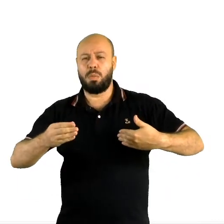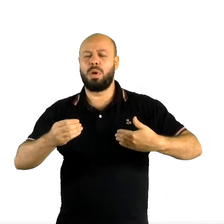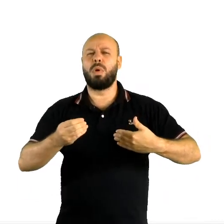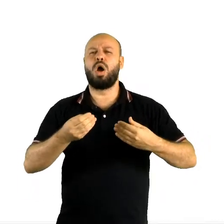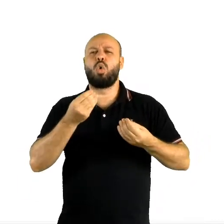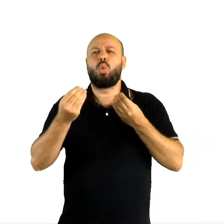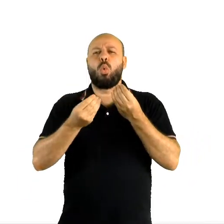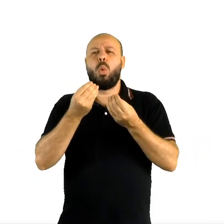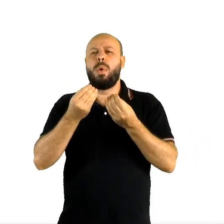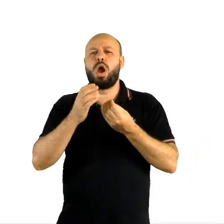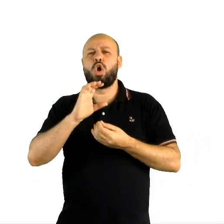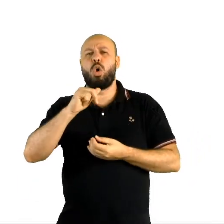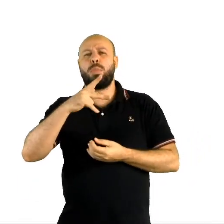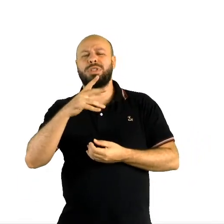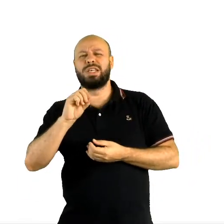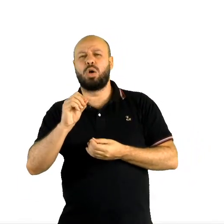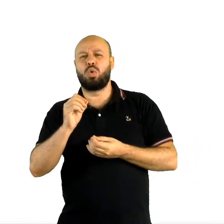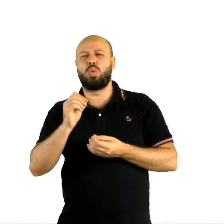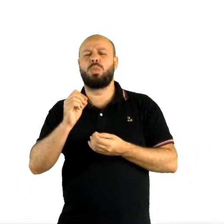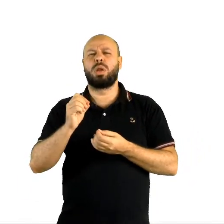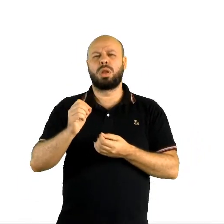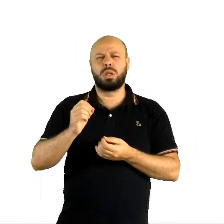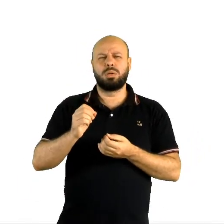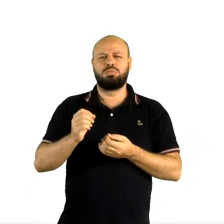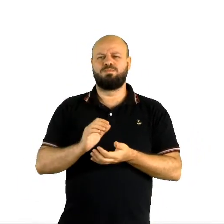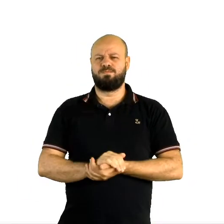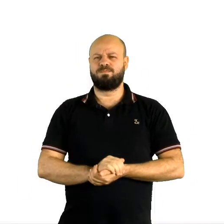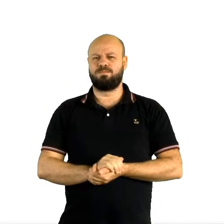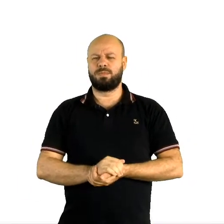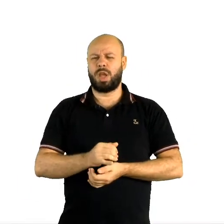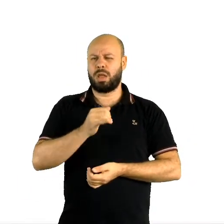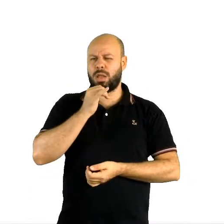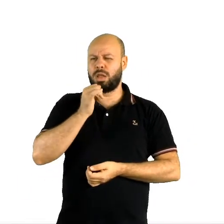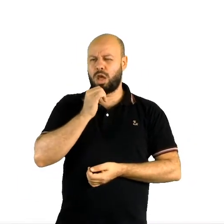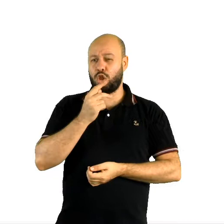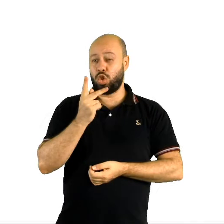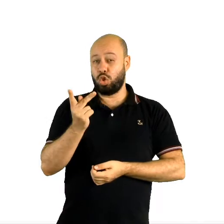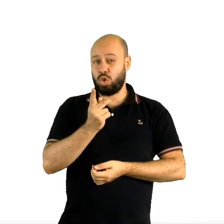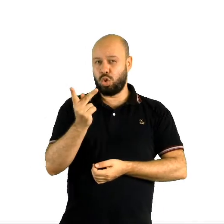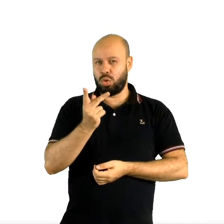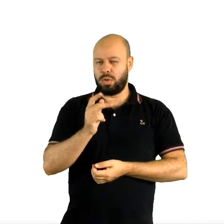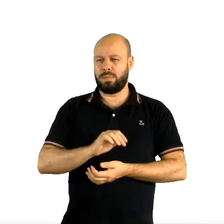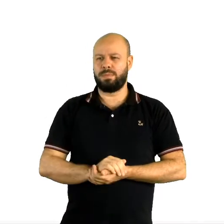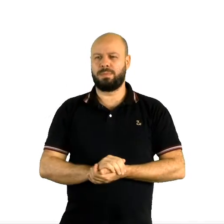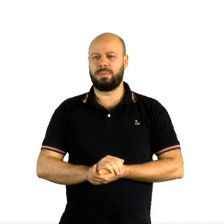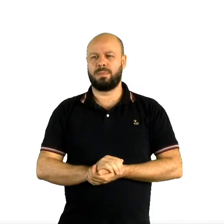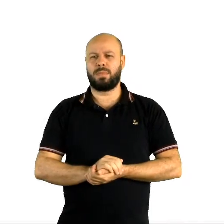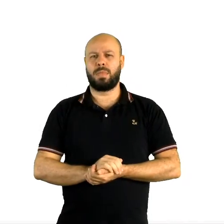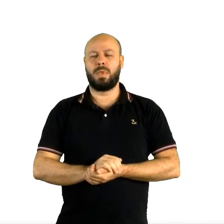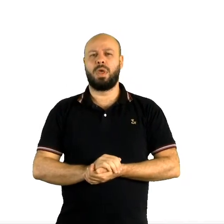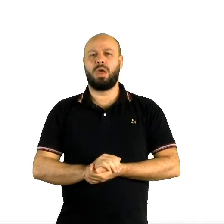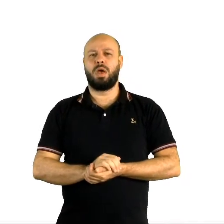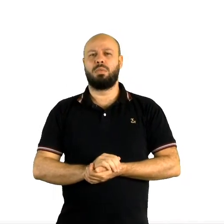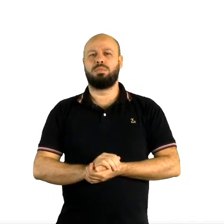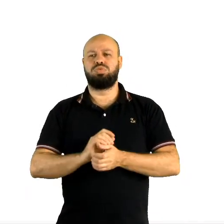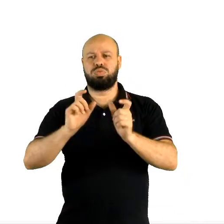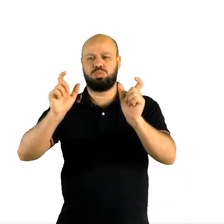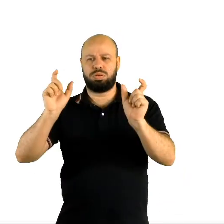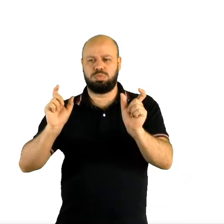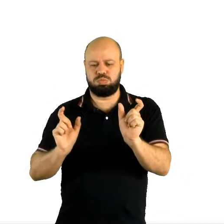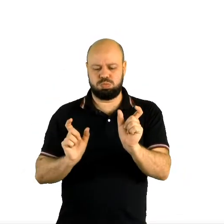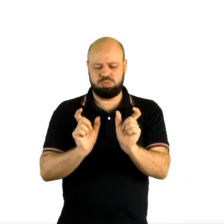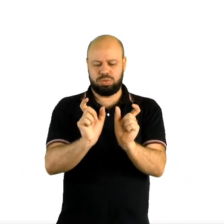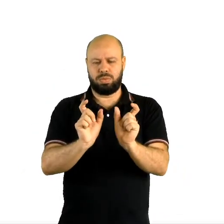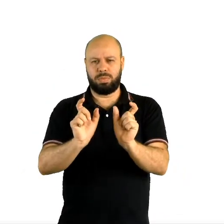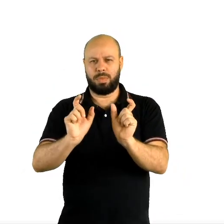é processo de composição? Eu tenho dois processos lá, por justaposição e